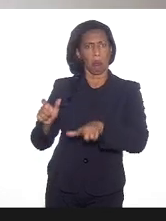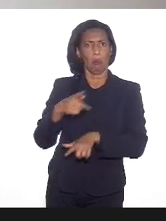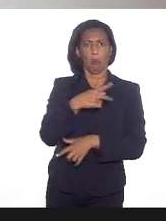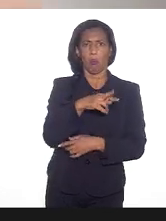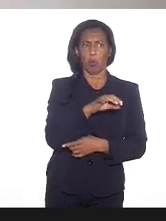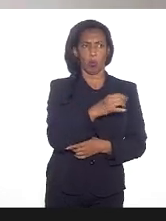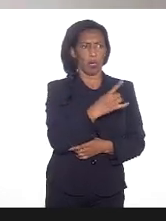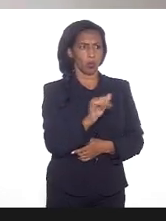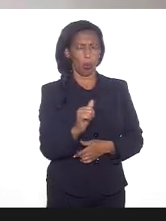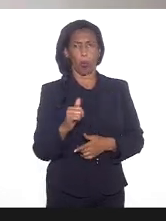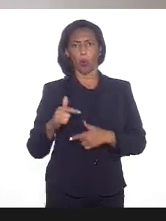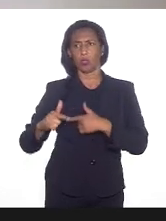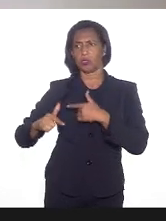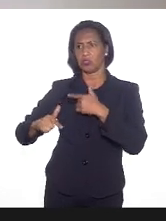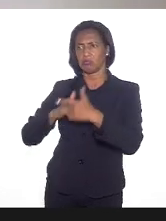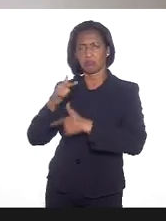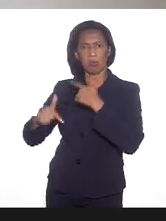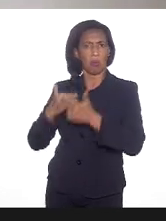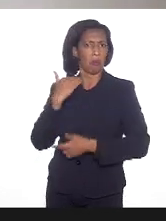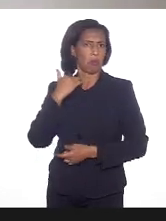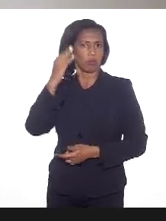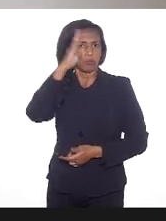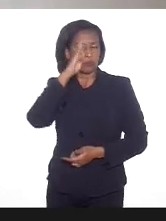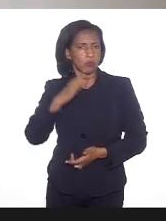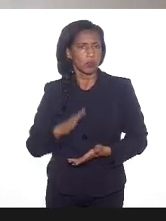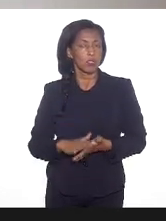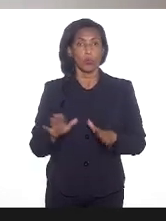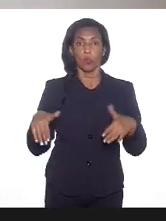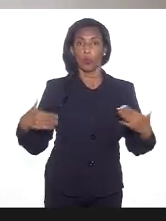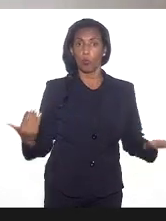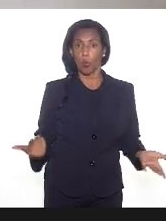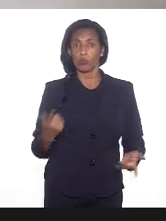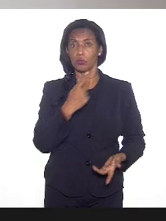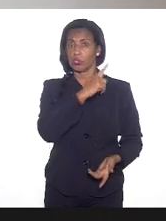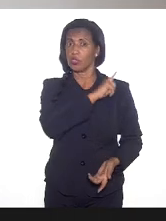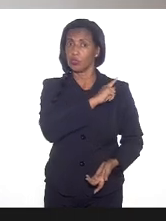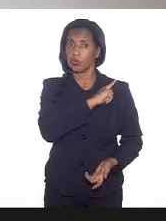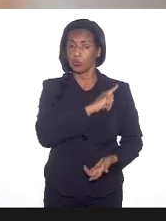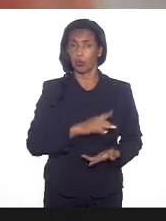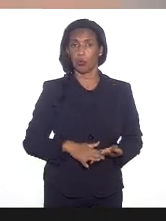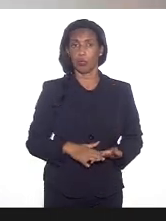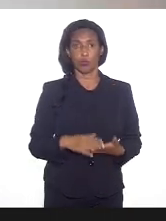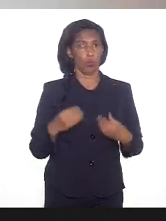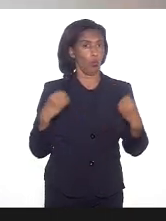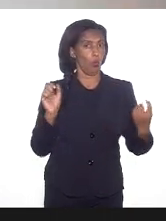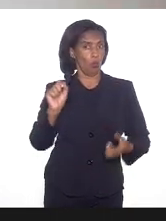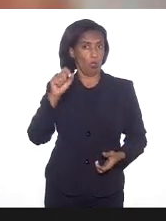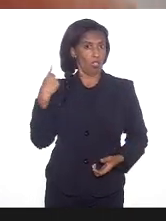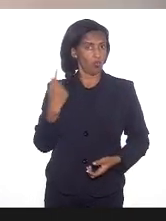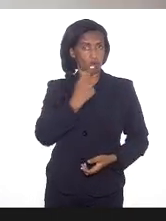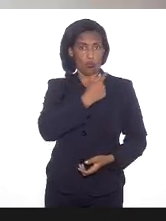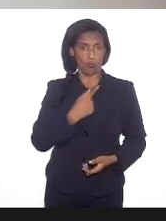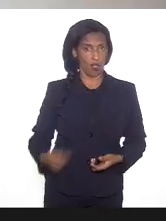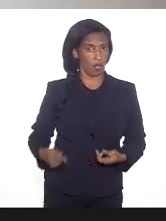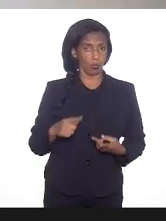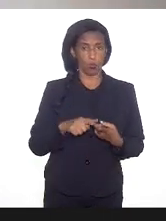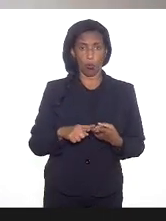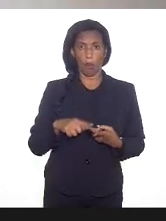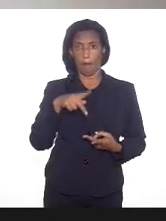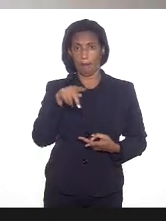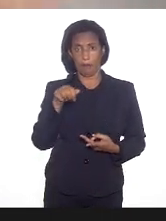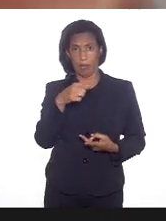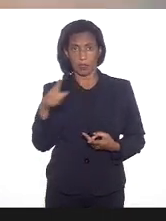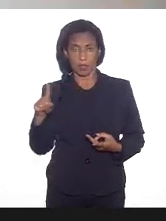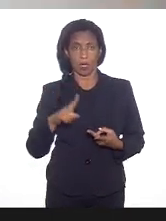procuradores, servidores do Banco do Brasil, quanto gestores, como o ex-governador Sérgio Cabral, o ex-governador